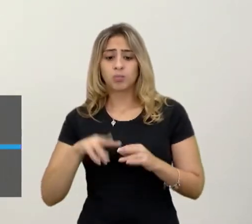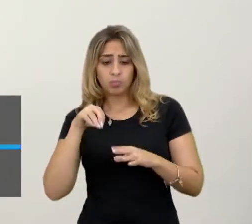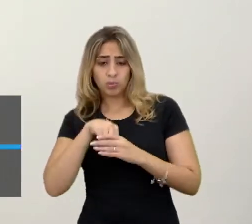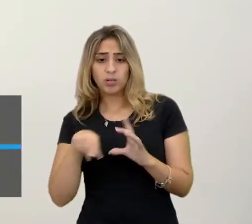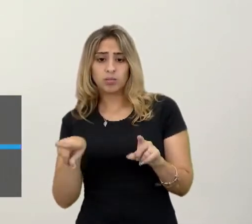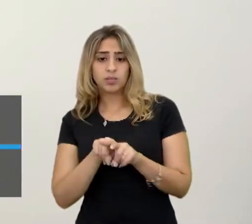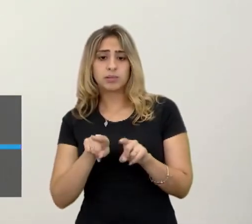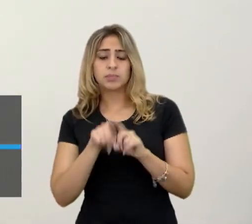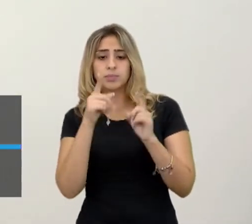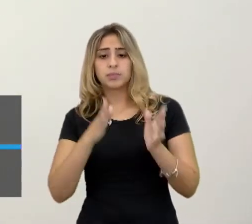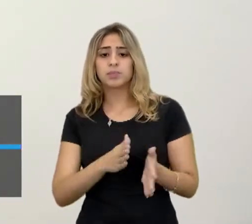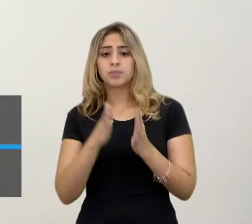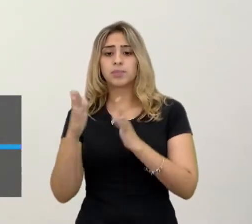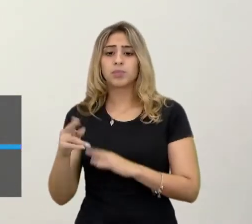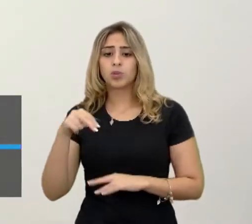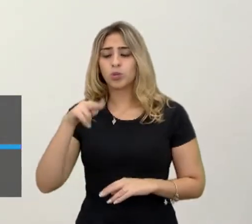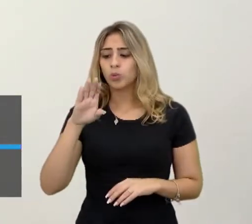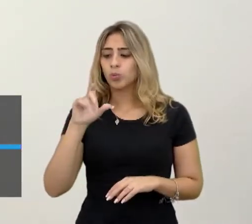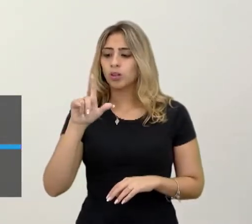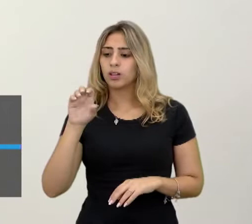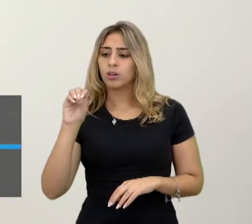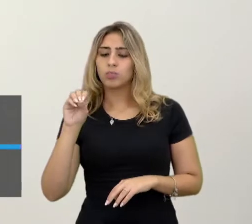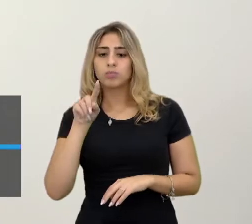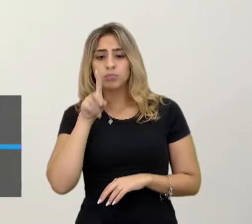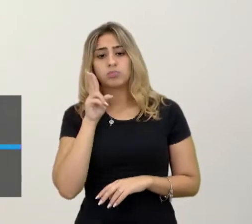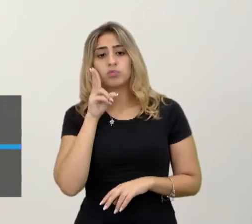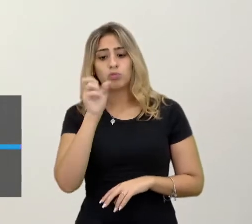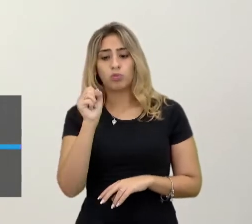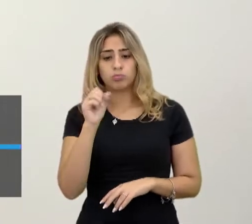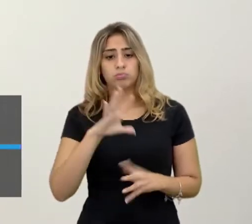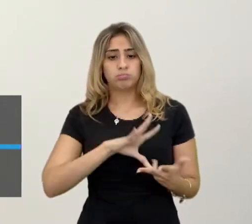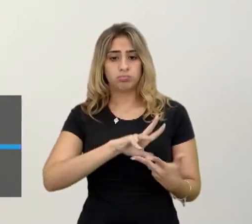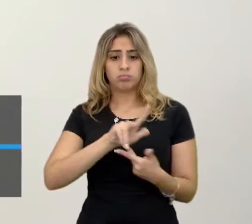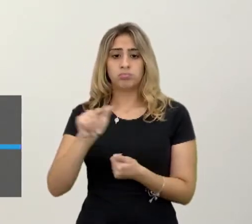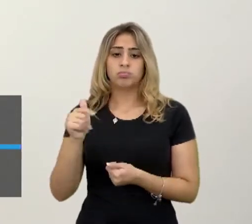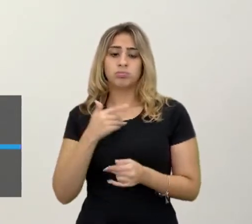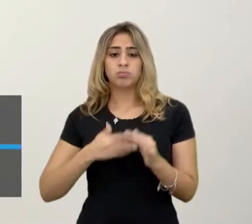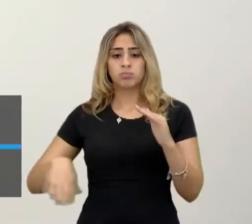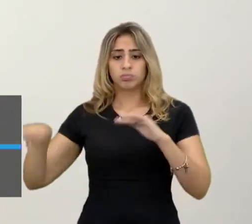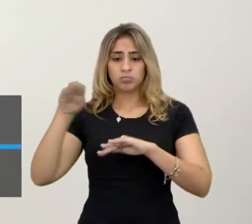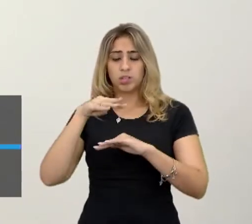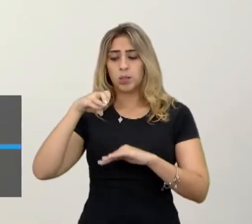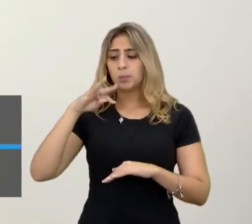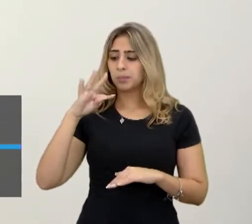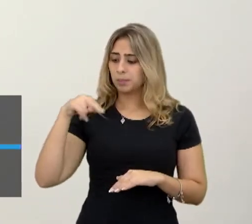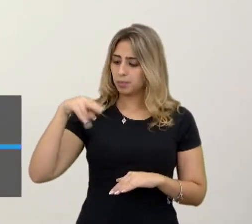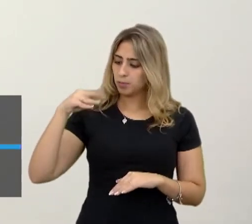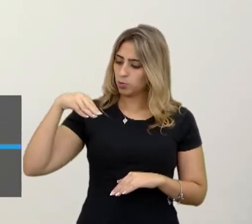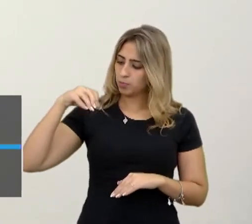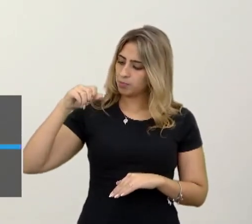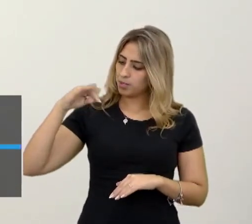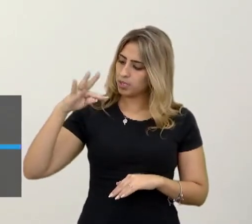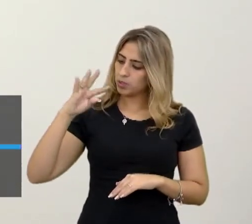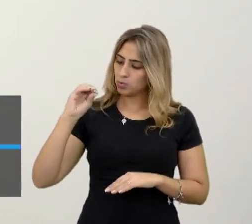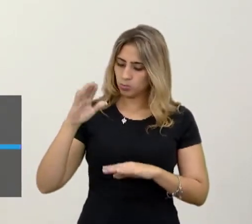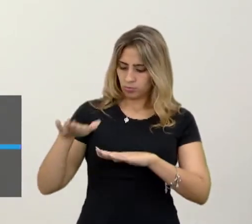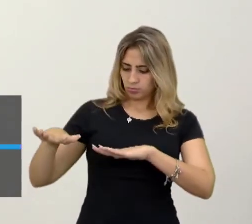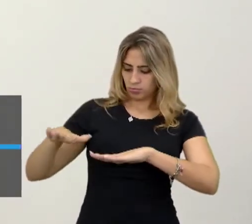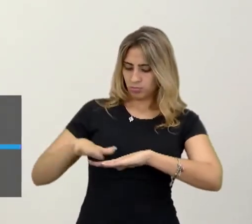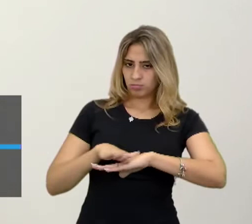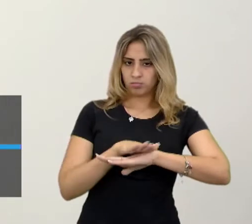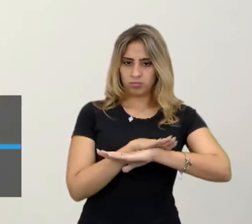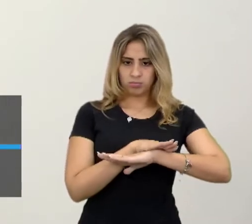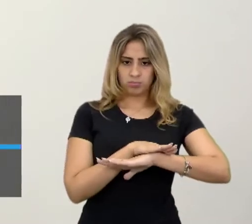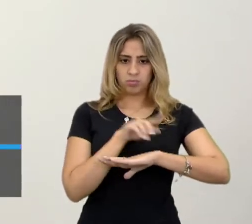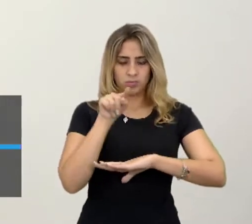mesmo tem a parte de núcleo. Então a crosta terrestre, né, fica em cima do manto e por causa do calor aqui dentro, né,